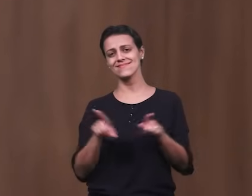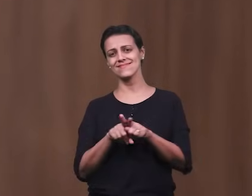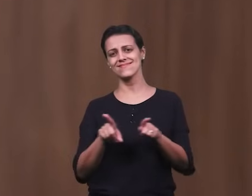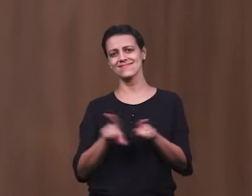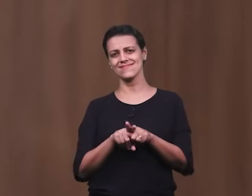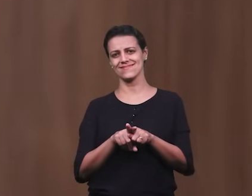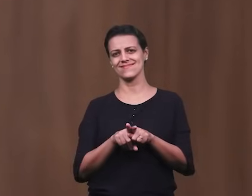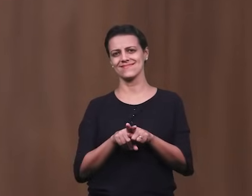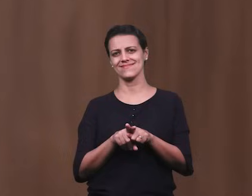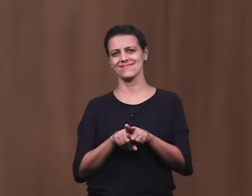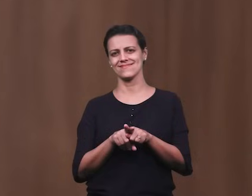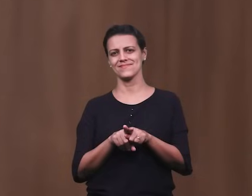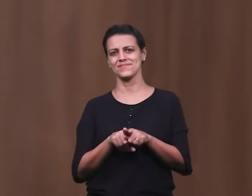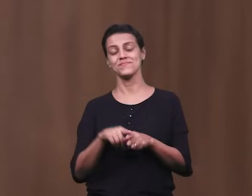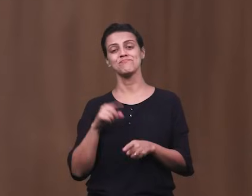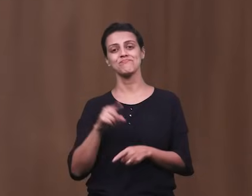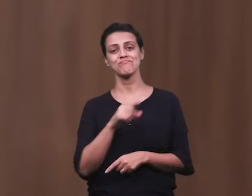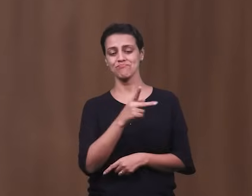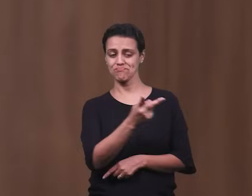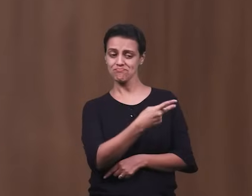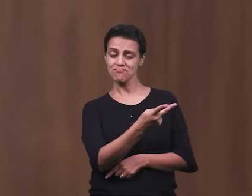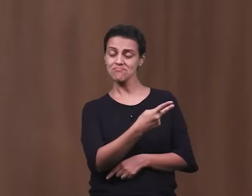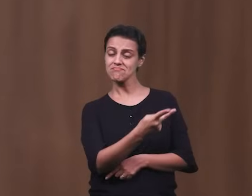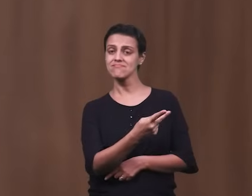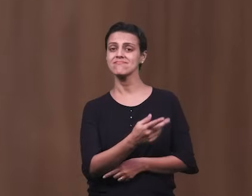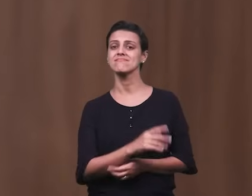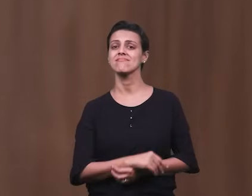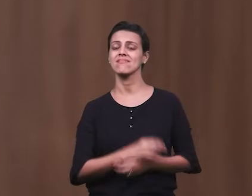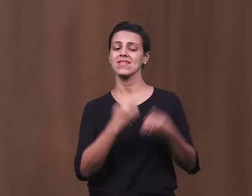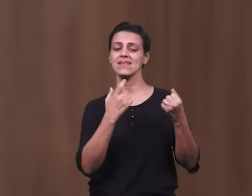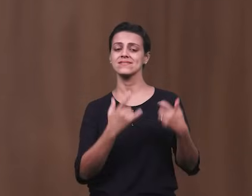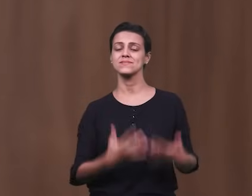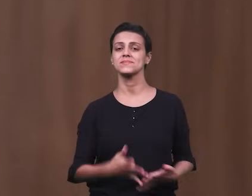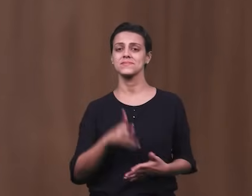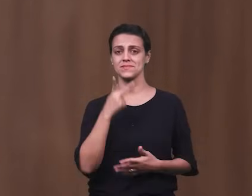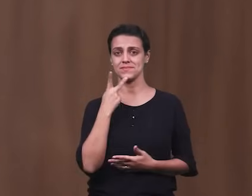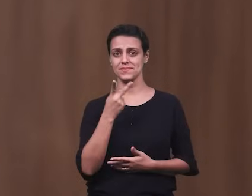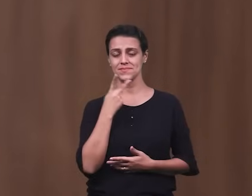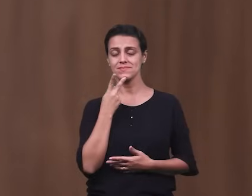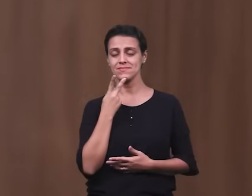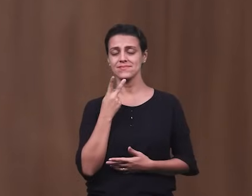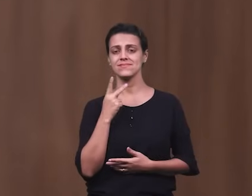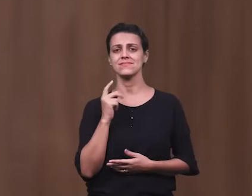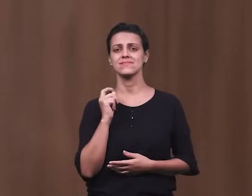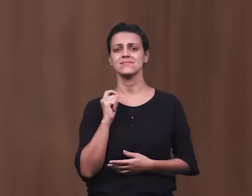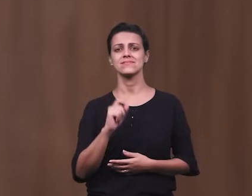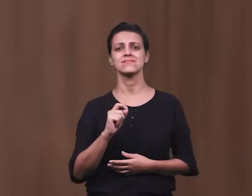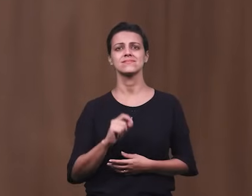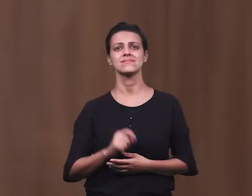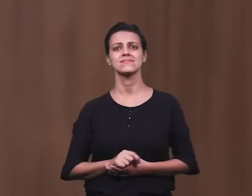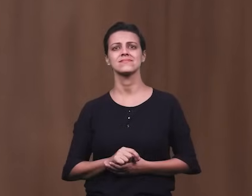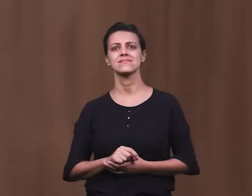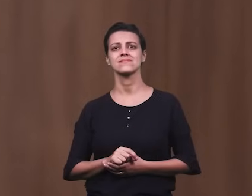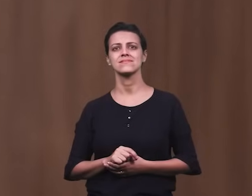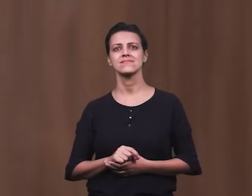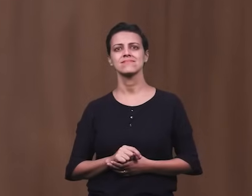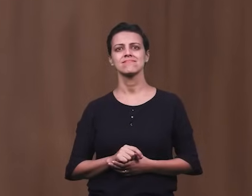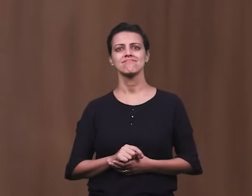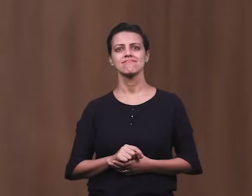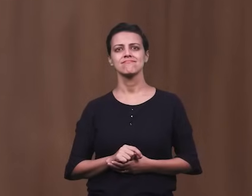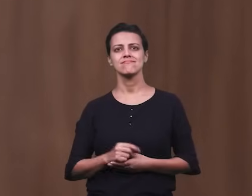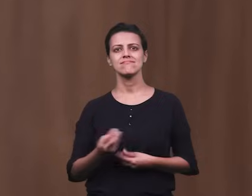na fala do Dr. Miguel, quanto na fala do professor Tiago, tem essa relação, né,